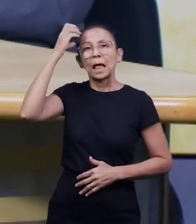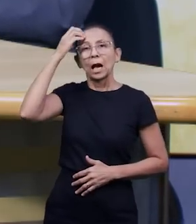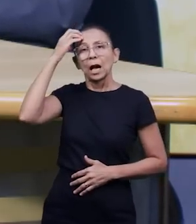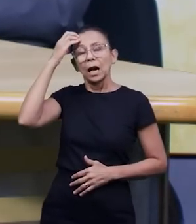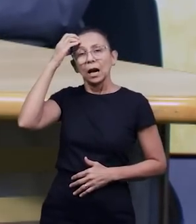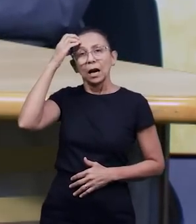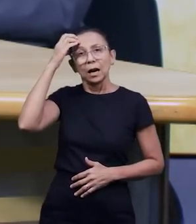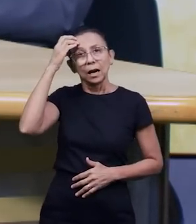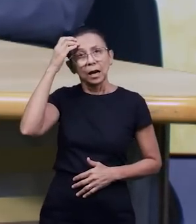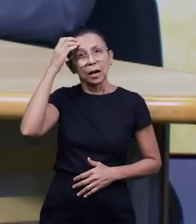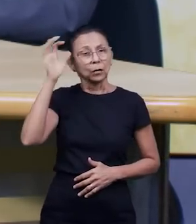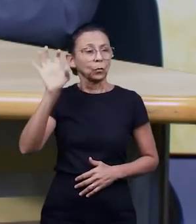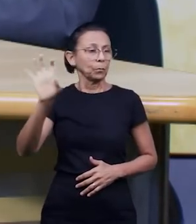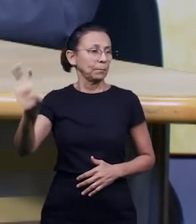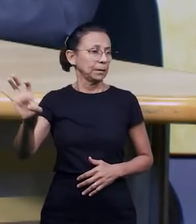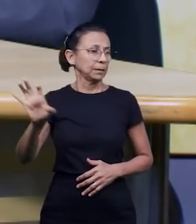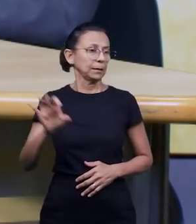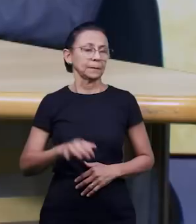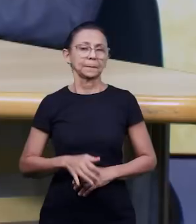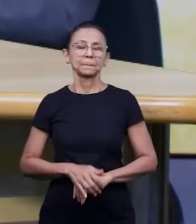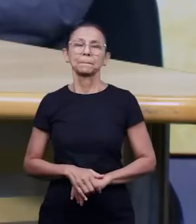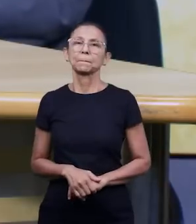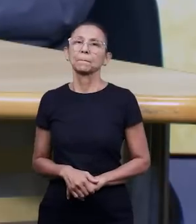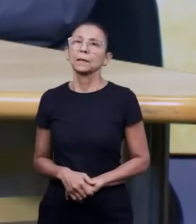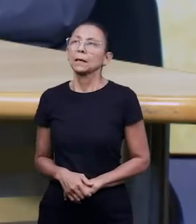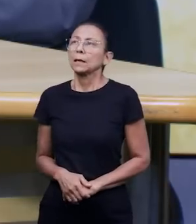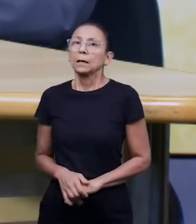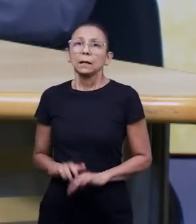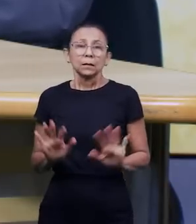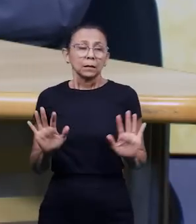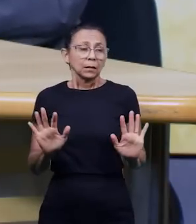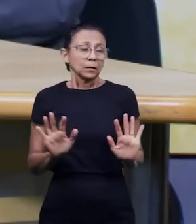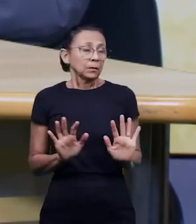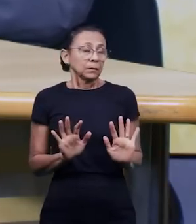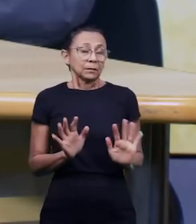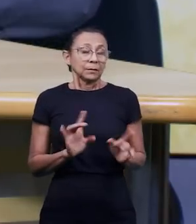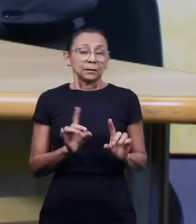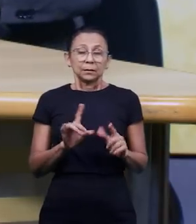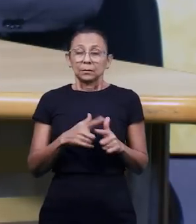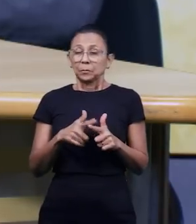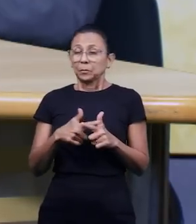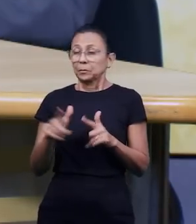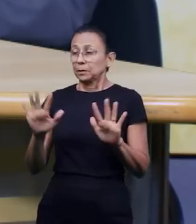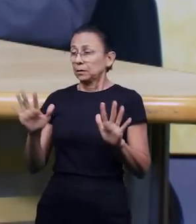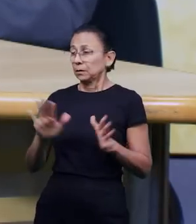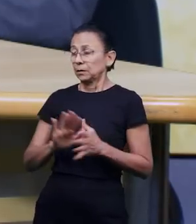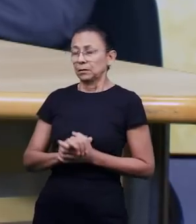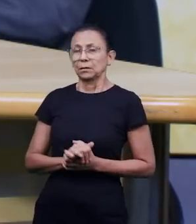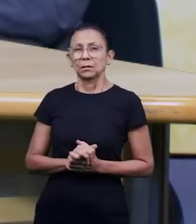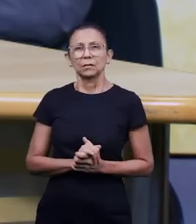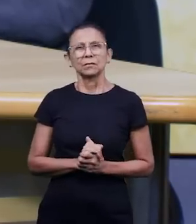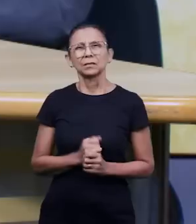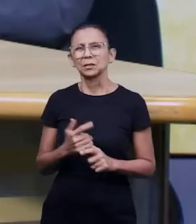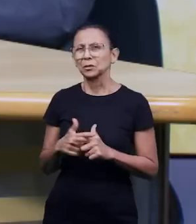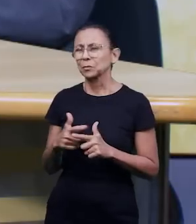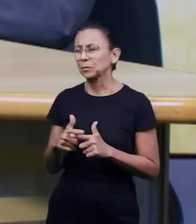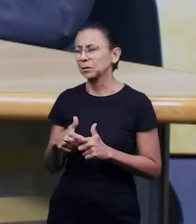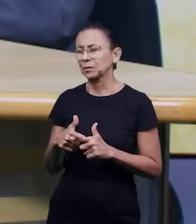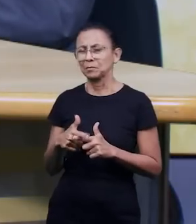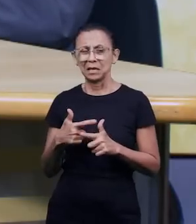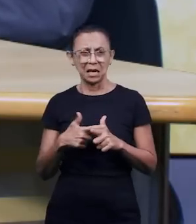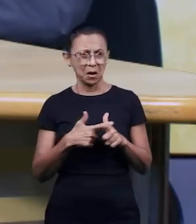falou, chama a irmã fulana. Veio a terceira, botei aqui. Moral da história. Não tinha